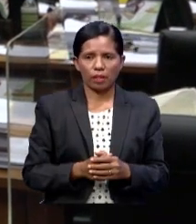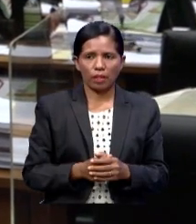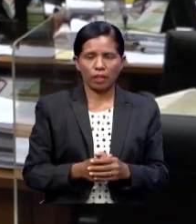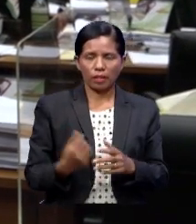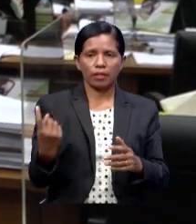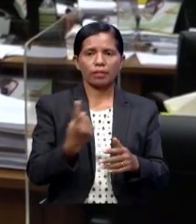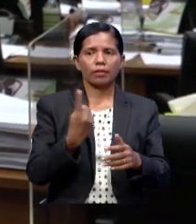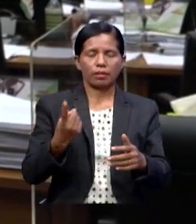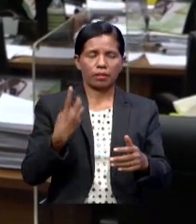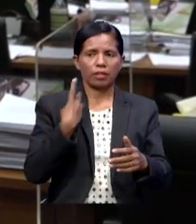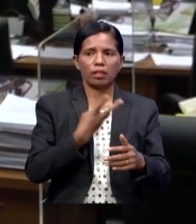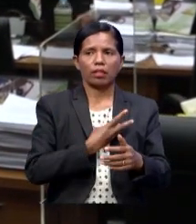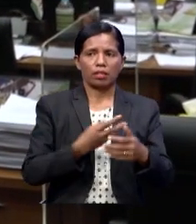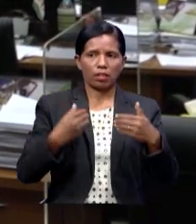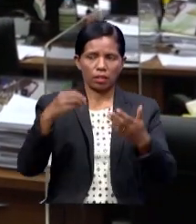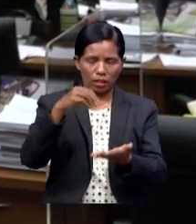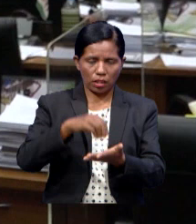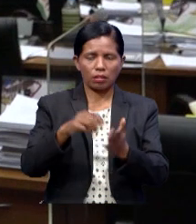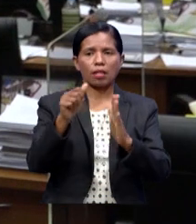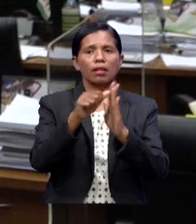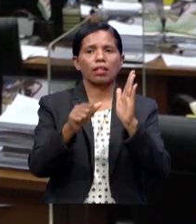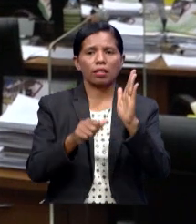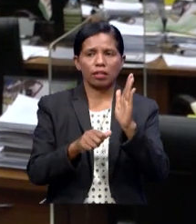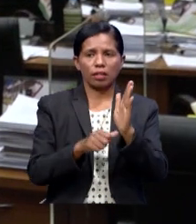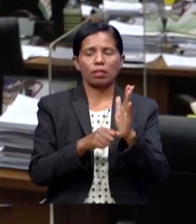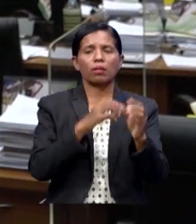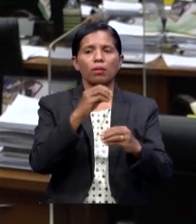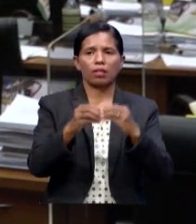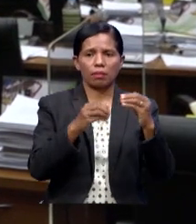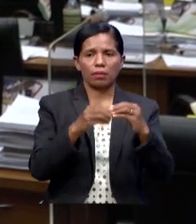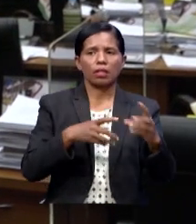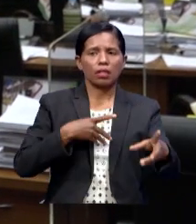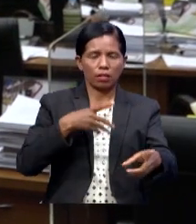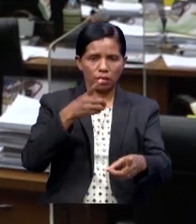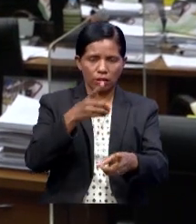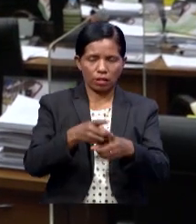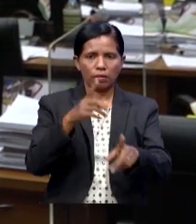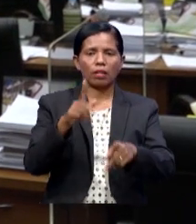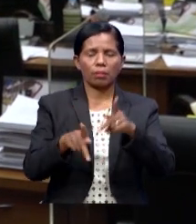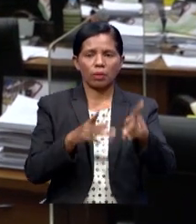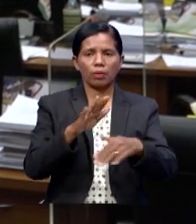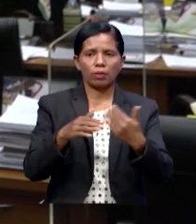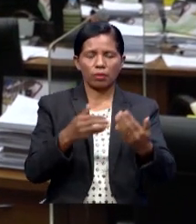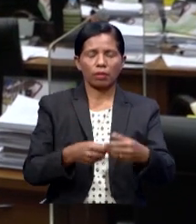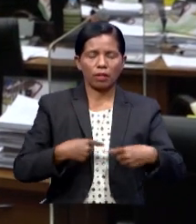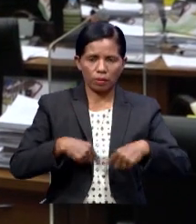ita alterade artigo ser neve relaciona ao direitos be cidadão ser nia tuba vota